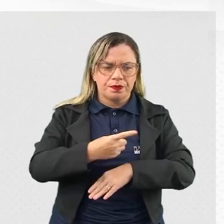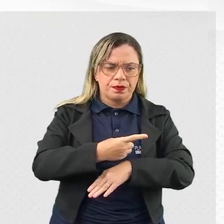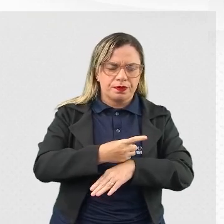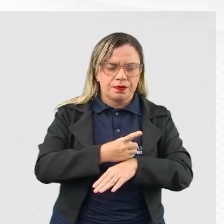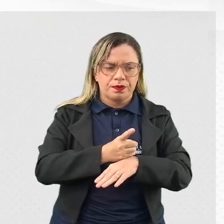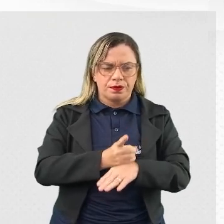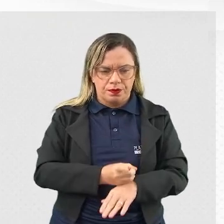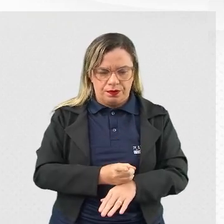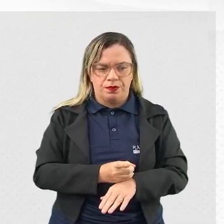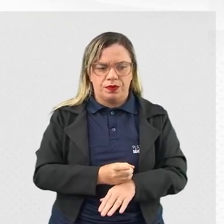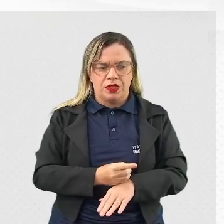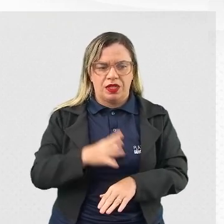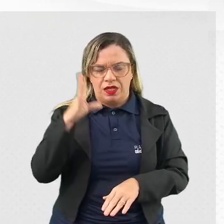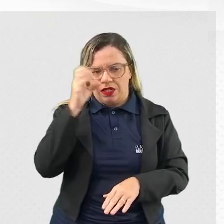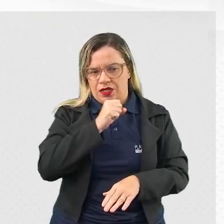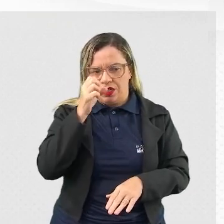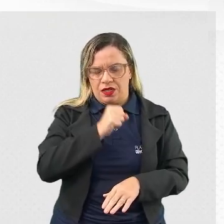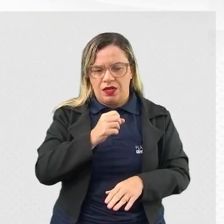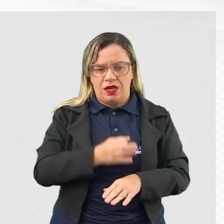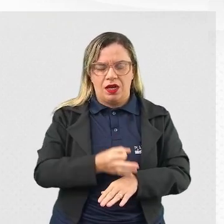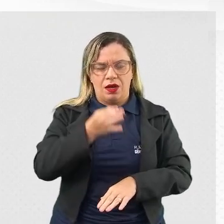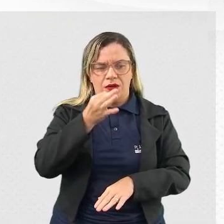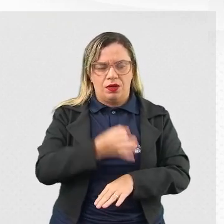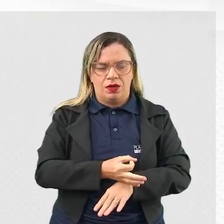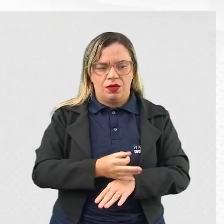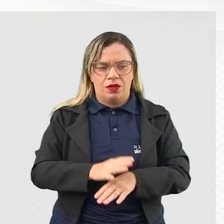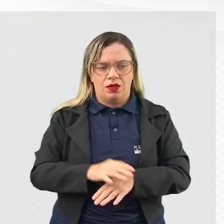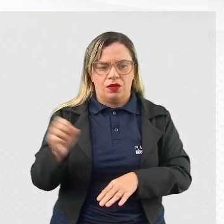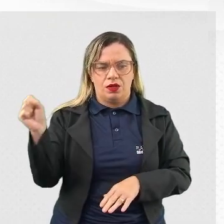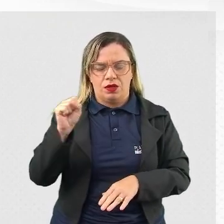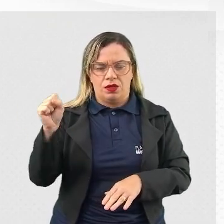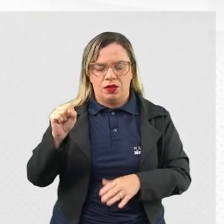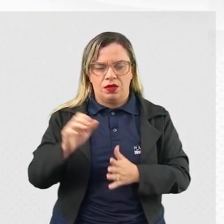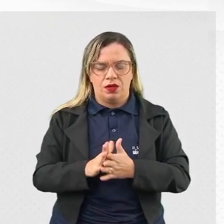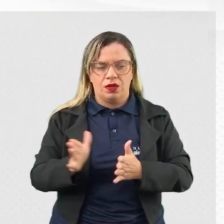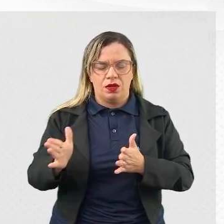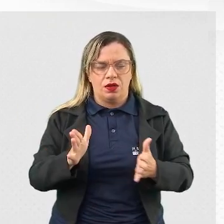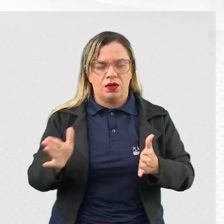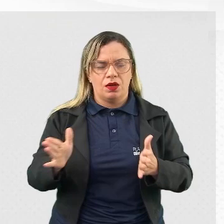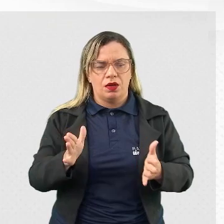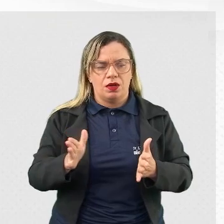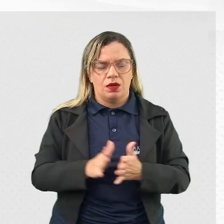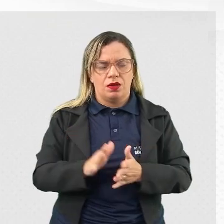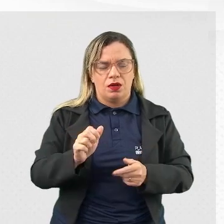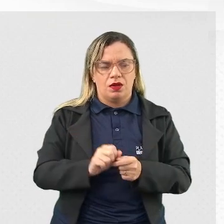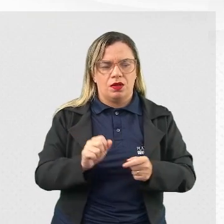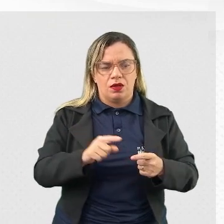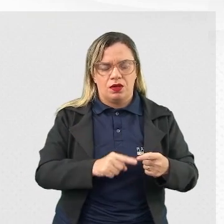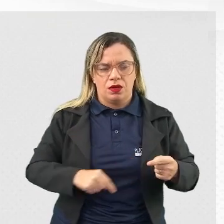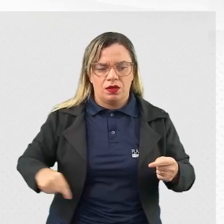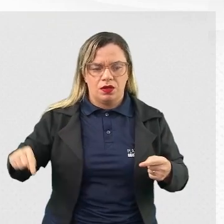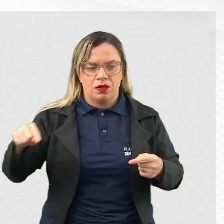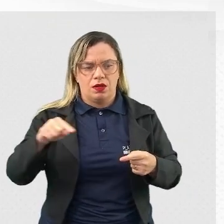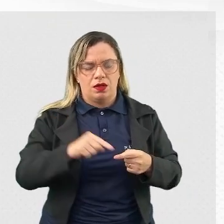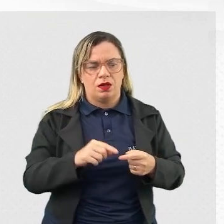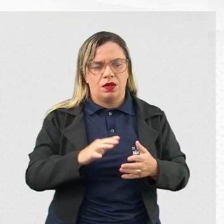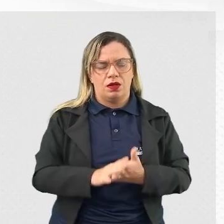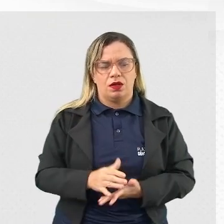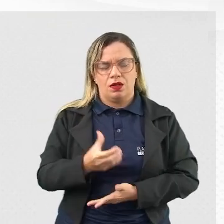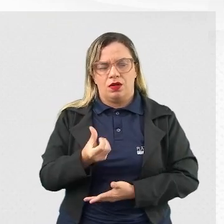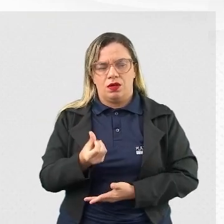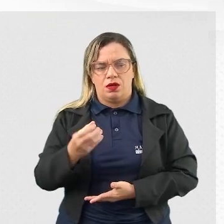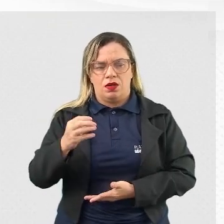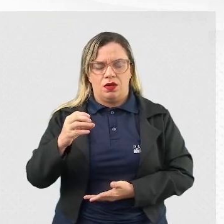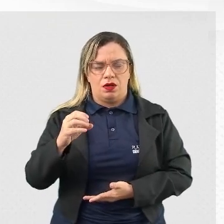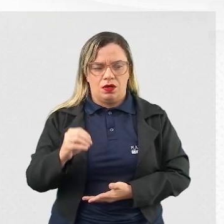dos segundos. Qual é o período dele? Quanto tempo ele gasta para dar uma volta? 60 segundos, 1